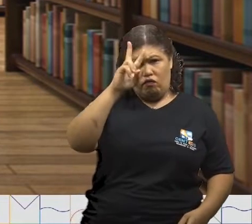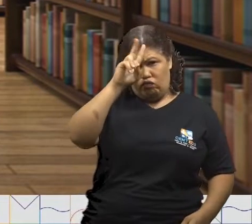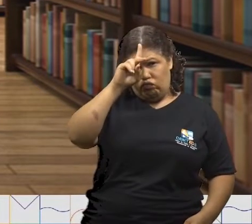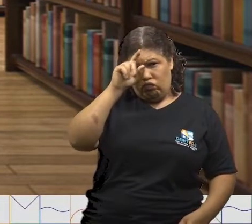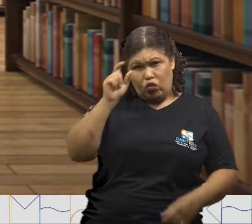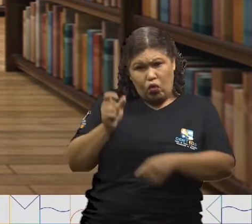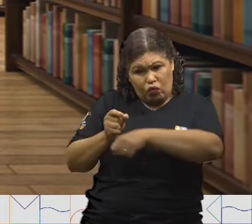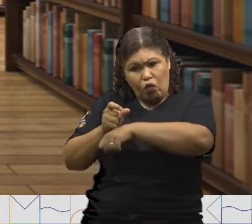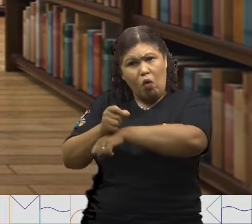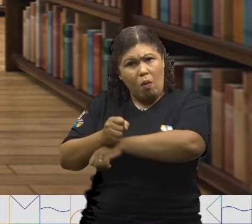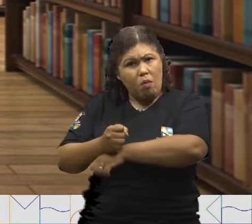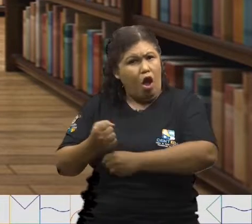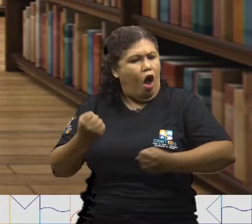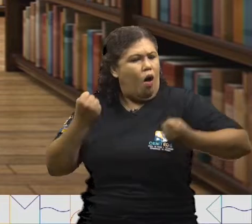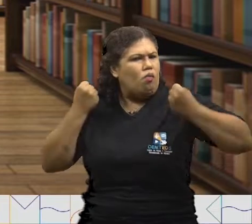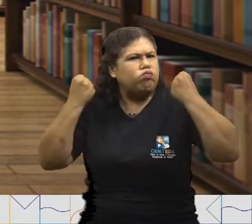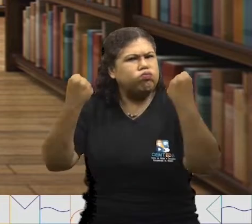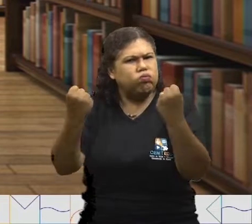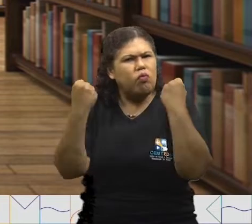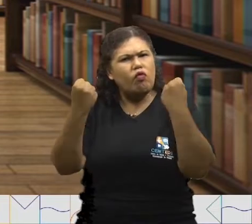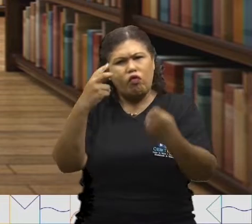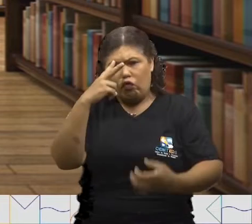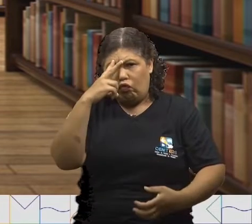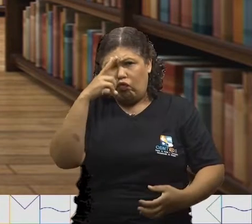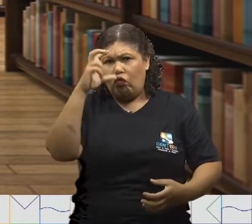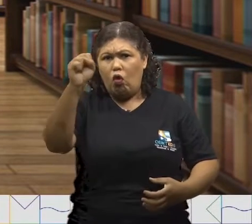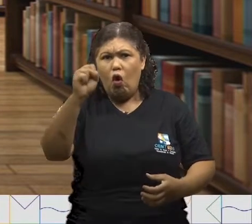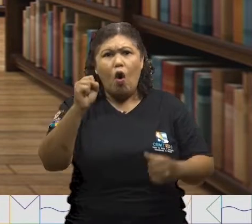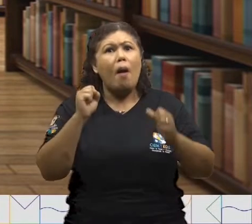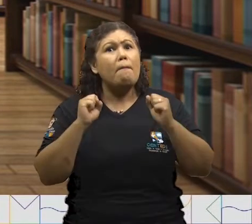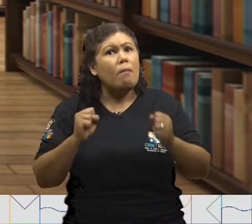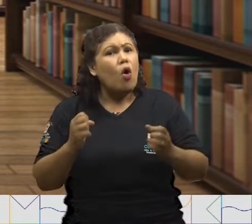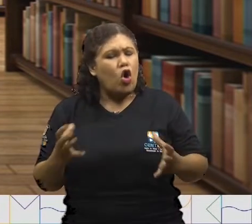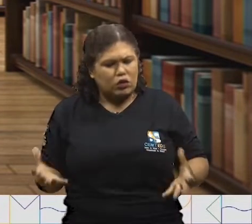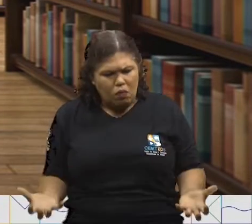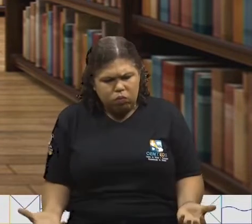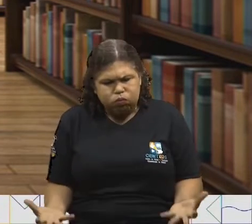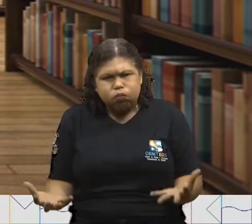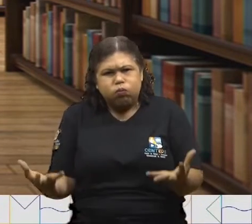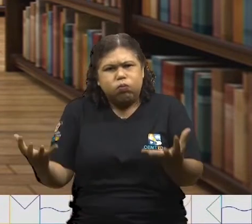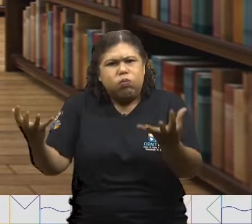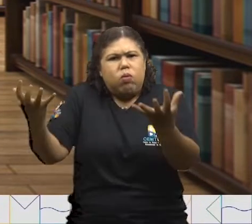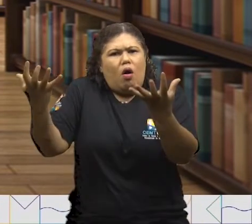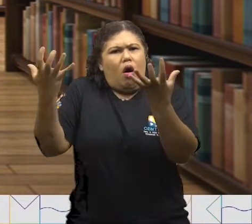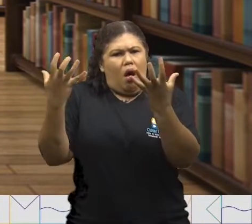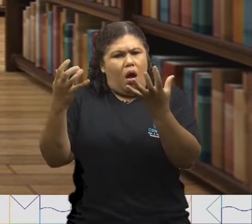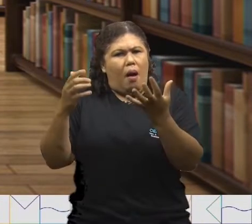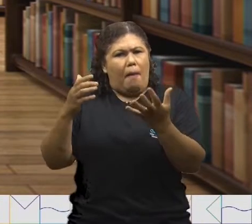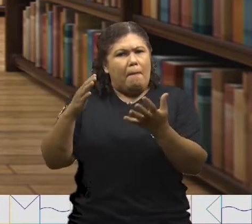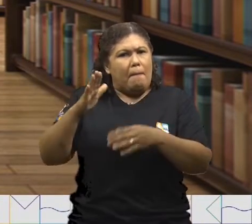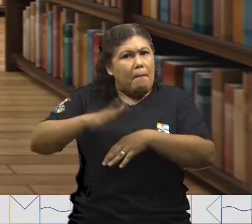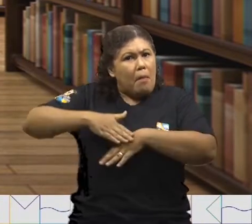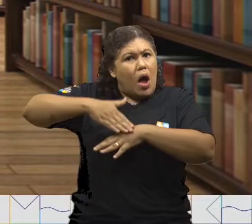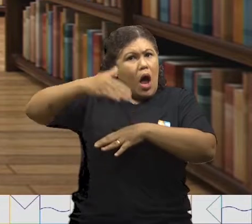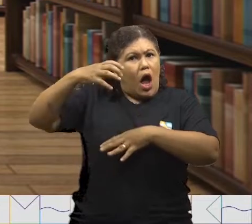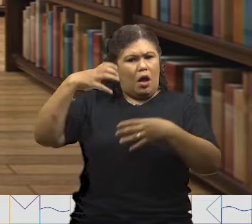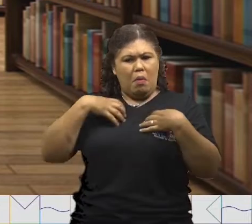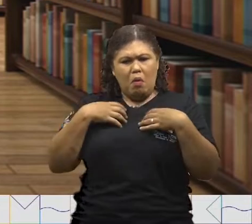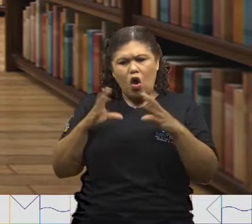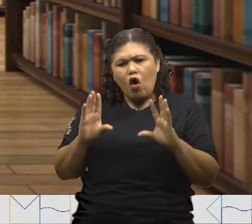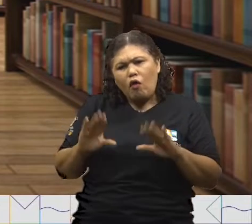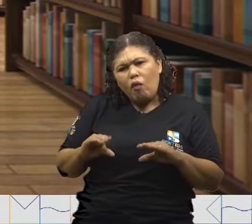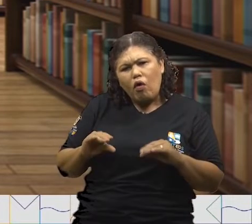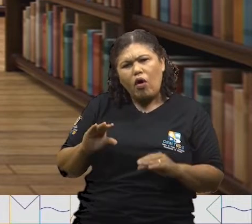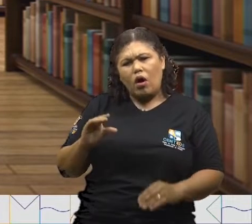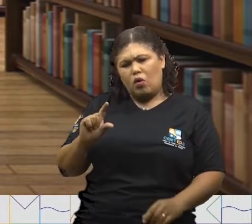fortes? Elas têm a capacidade de transportar de 10 a 50